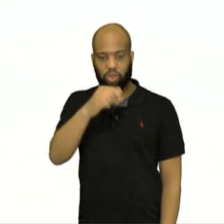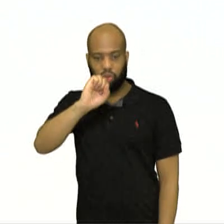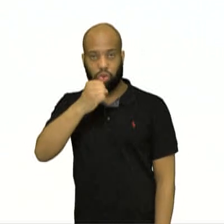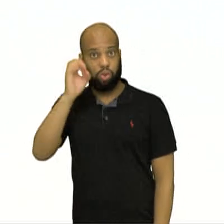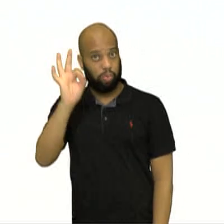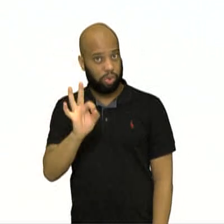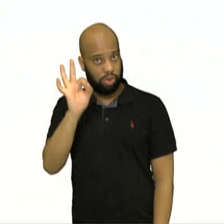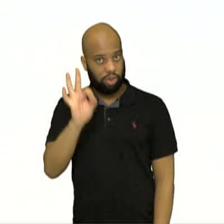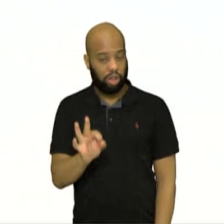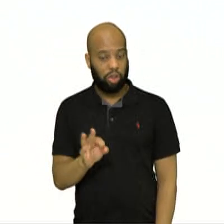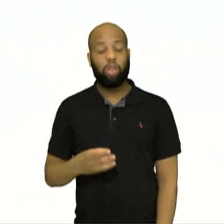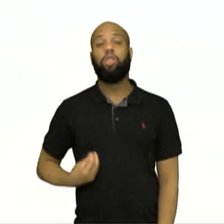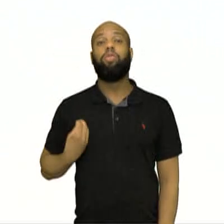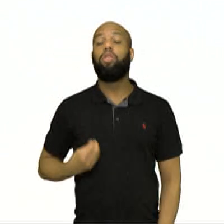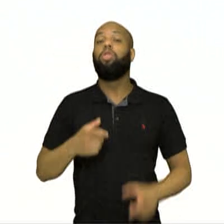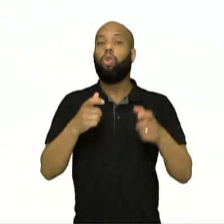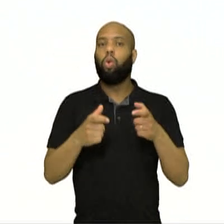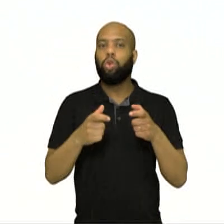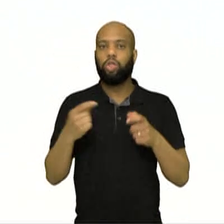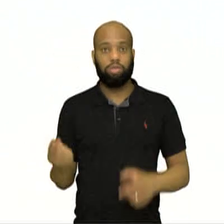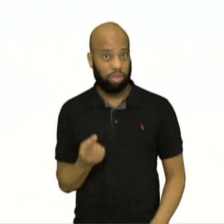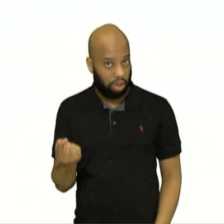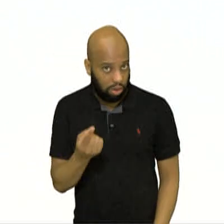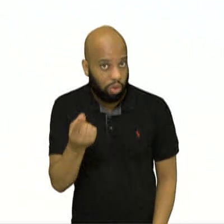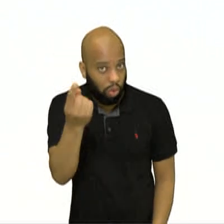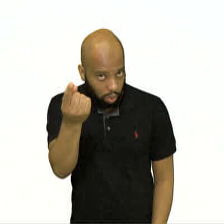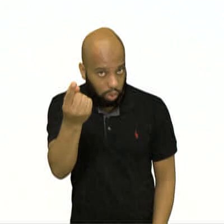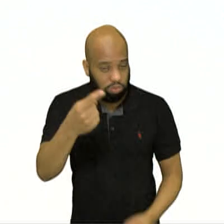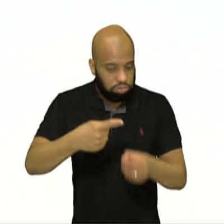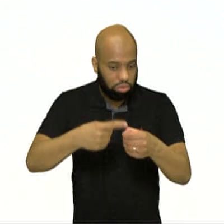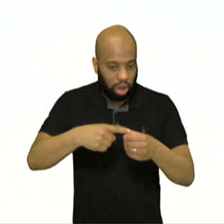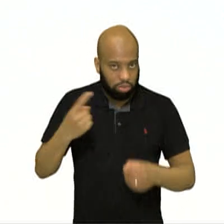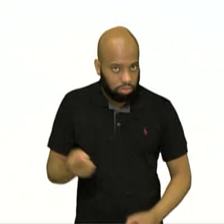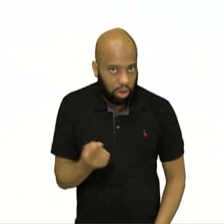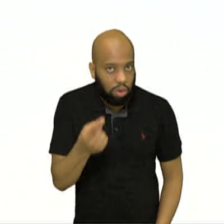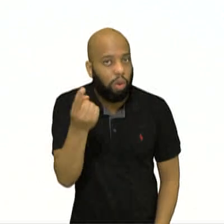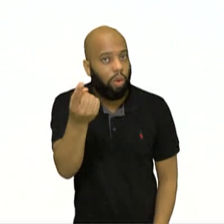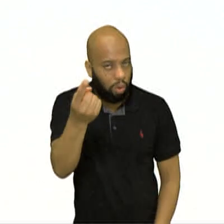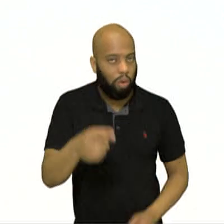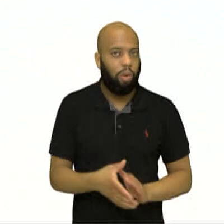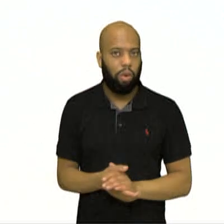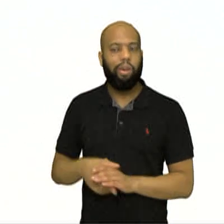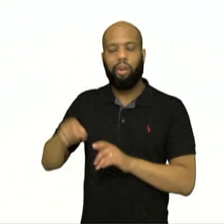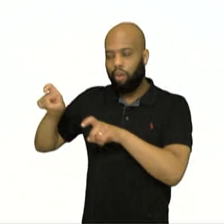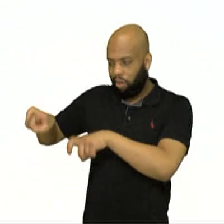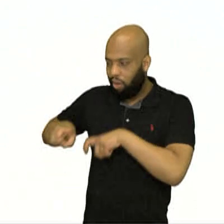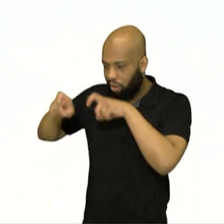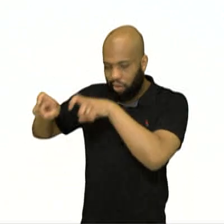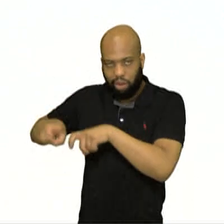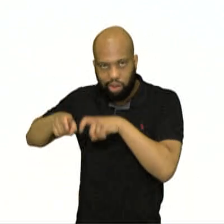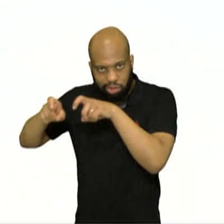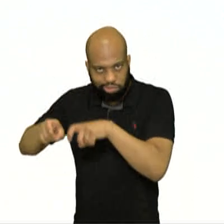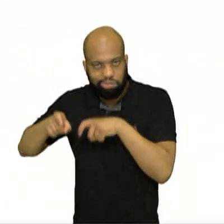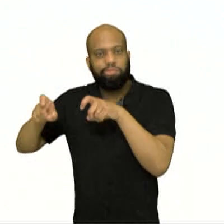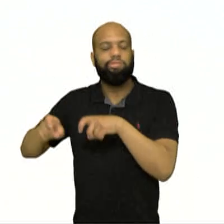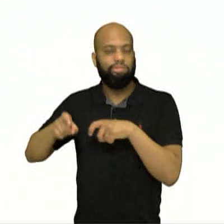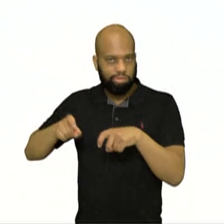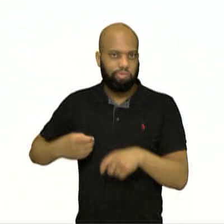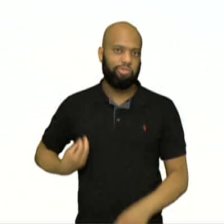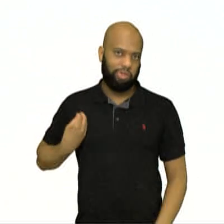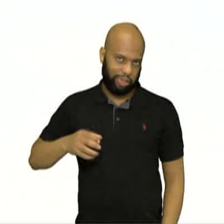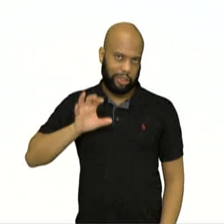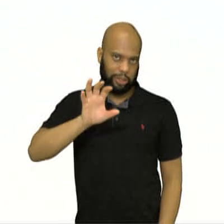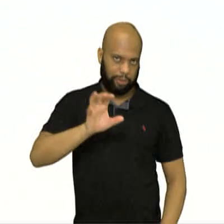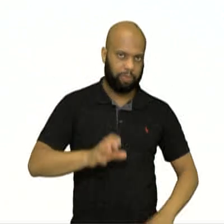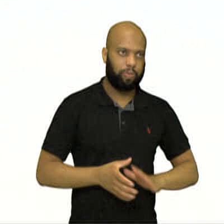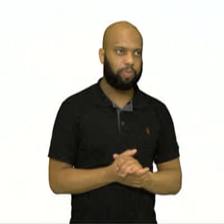15,28% vive em áreas rurais, em áreas do campo, por exemplo, né? Fazendas, chácaras,